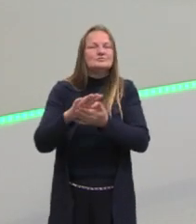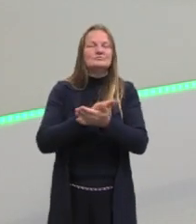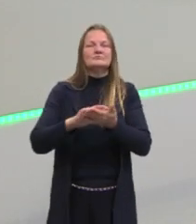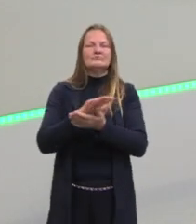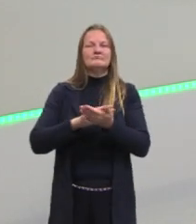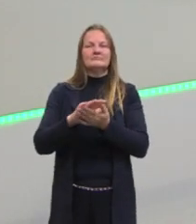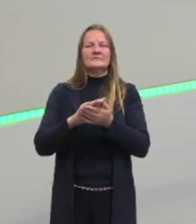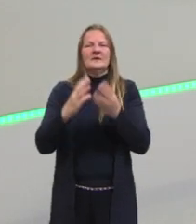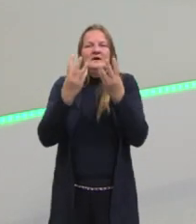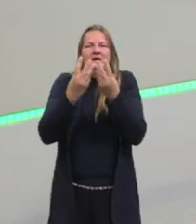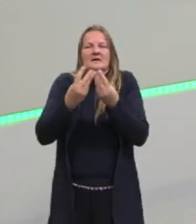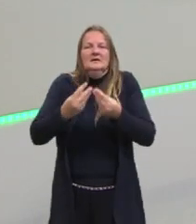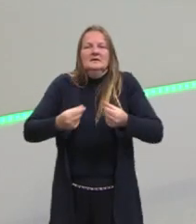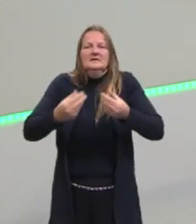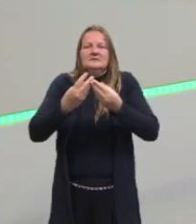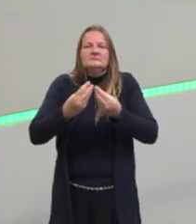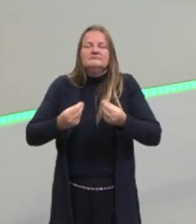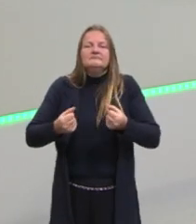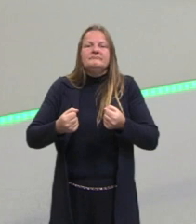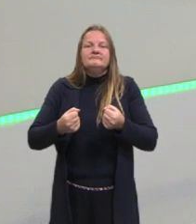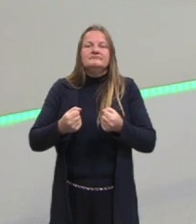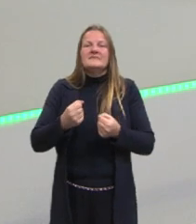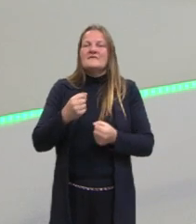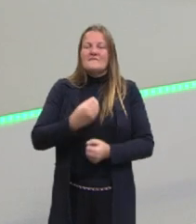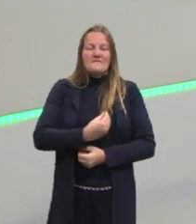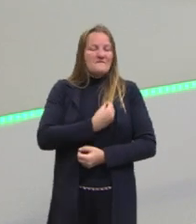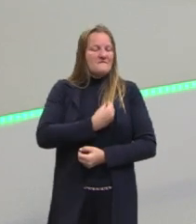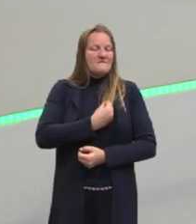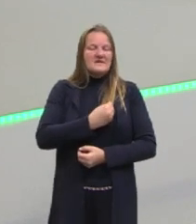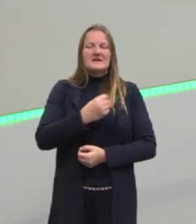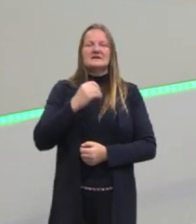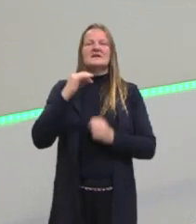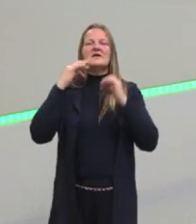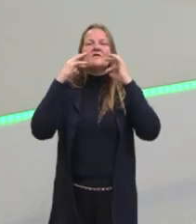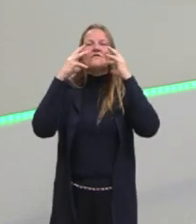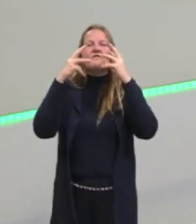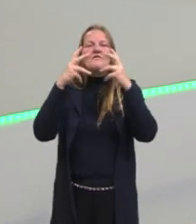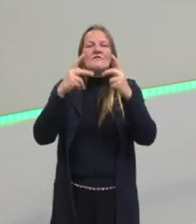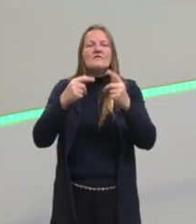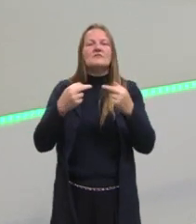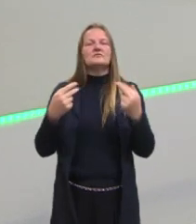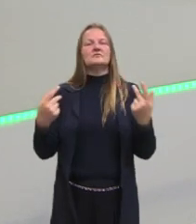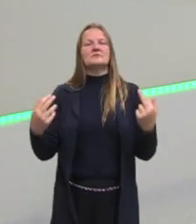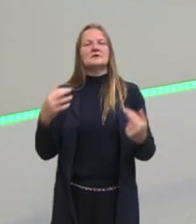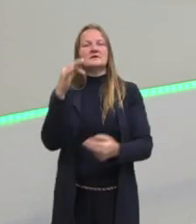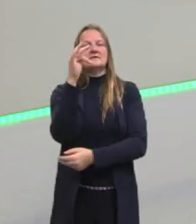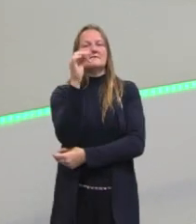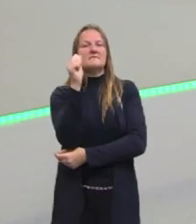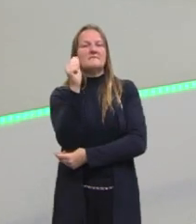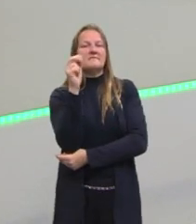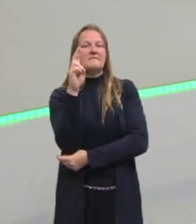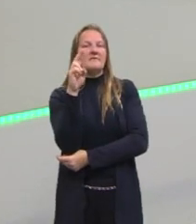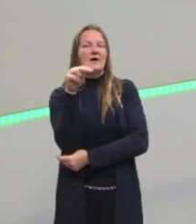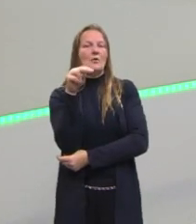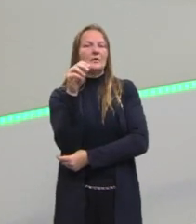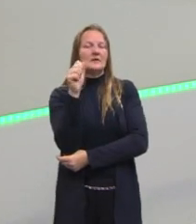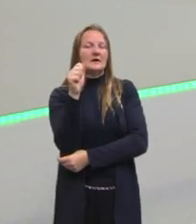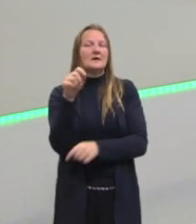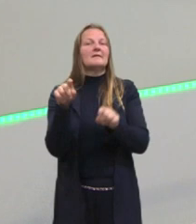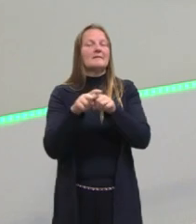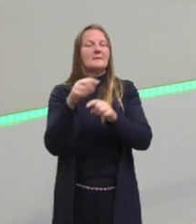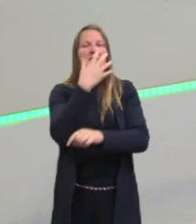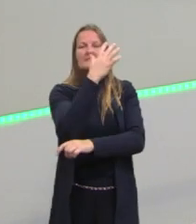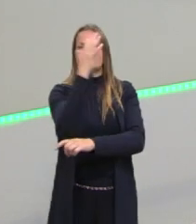vai prejudicar a fauna e a flora de um lugar? Não seria um assunto para um artigo de opinião muito mais